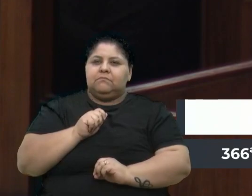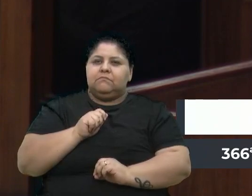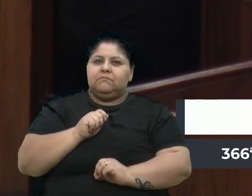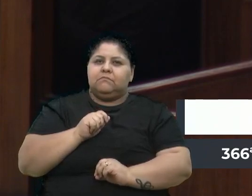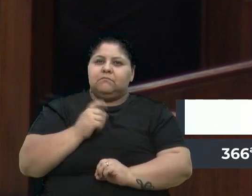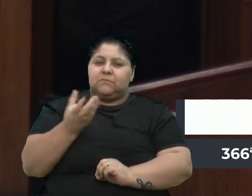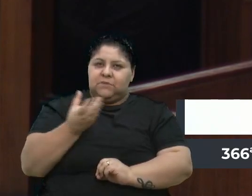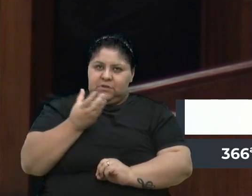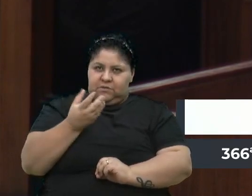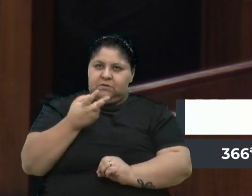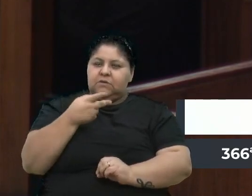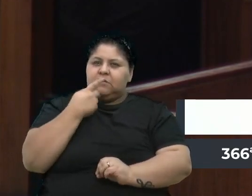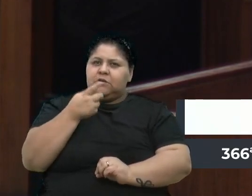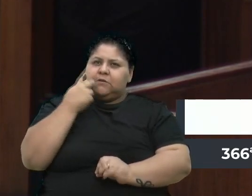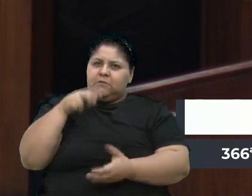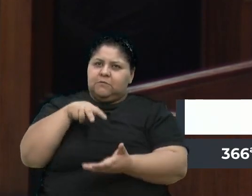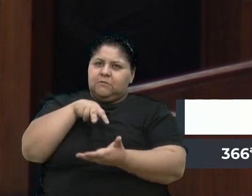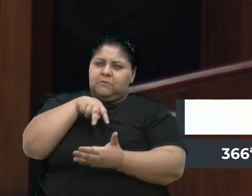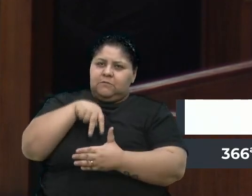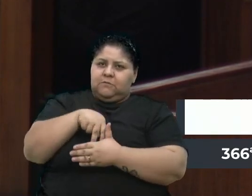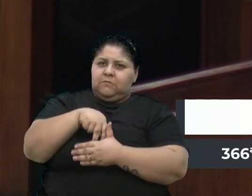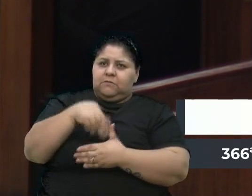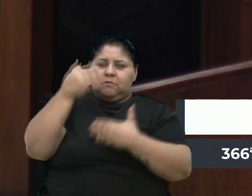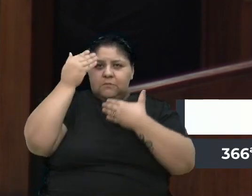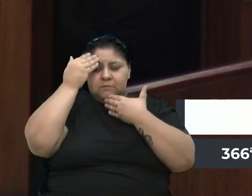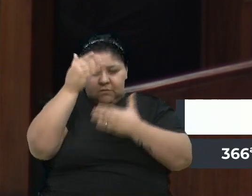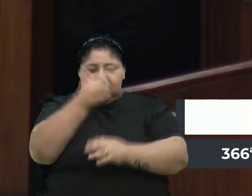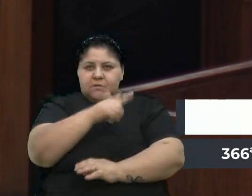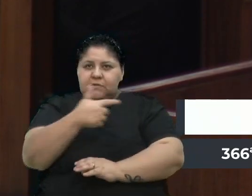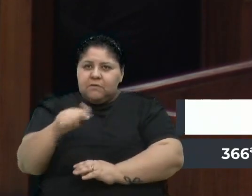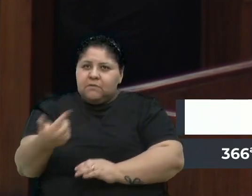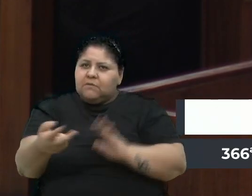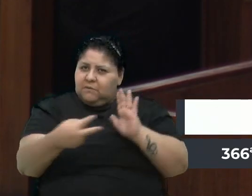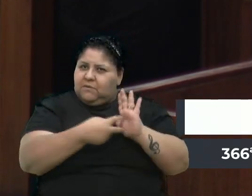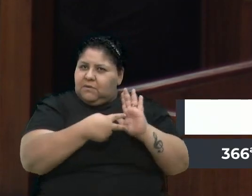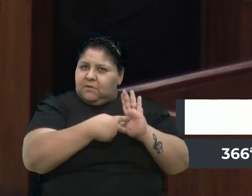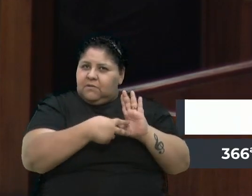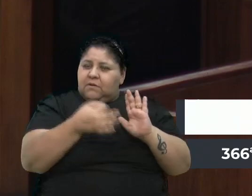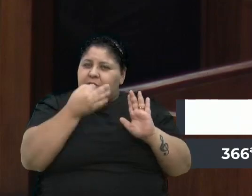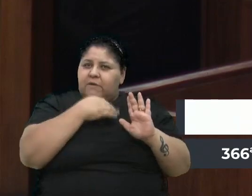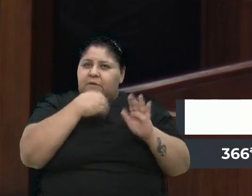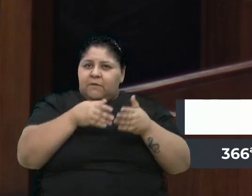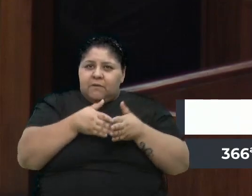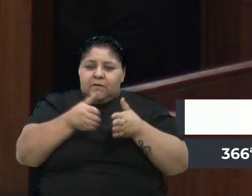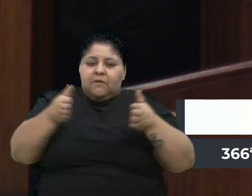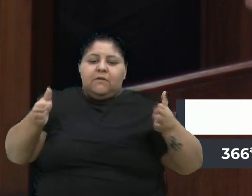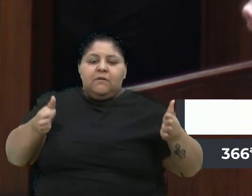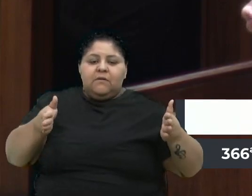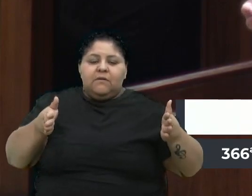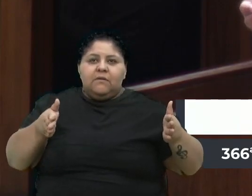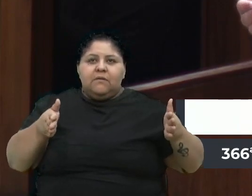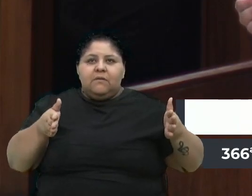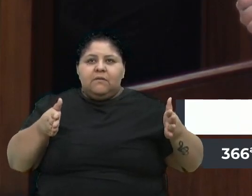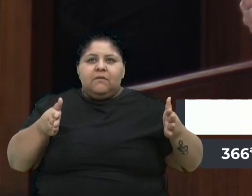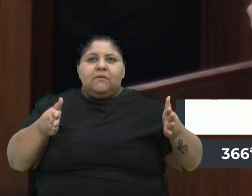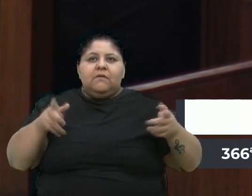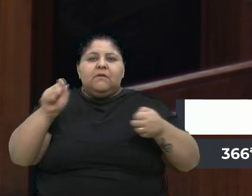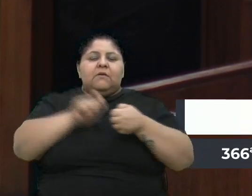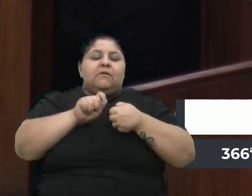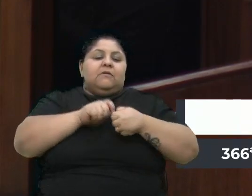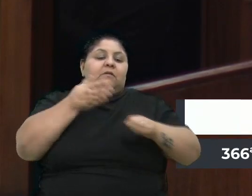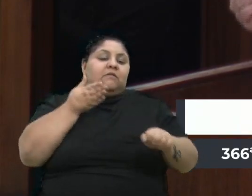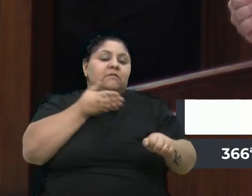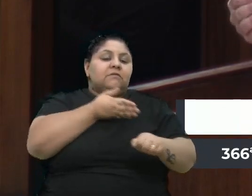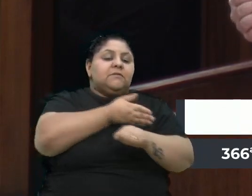de vir à tribuna aqui hoje, agradecer ao vereador Fiuza novamente, fazer esse alerta que Caxias do Sul se coloque à disposição para estar nessa rota, para estar